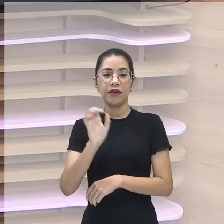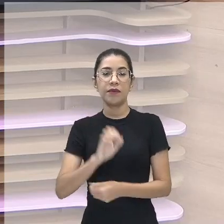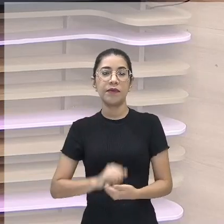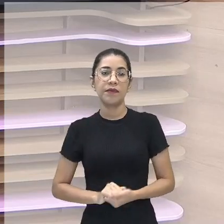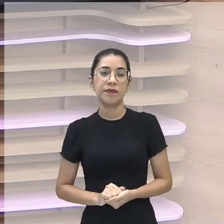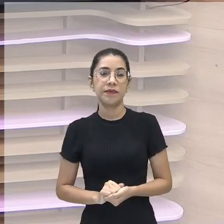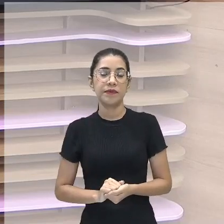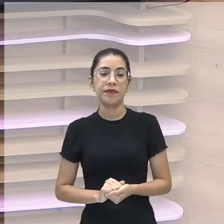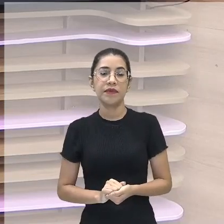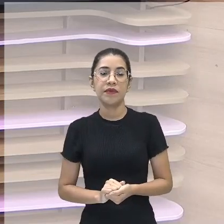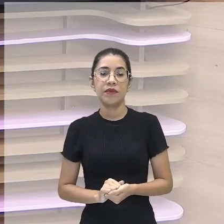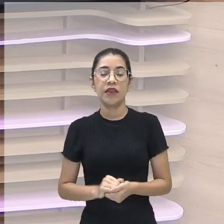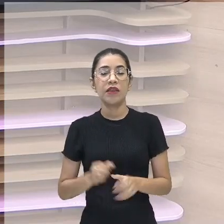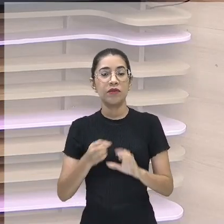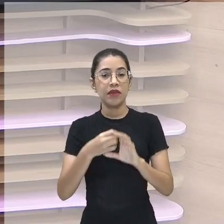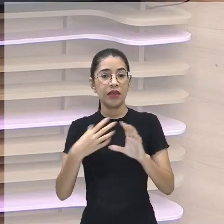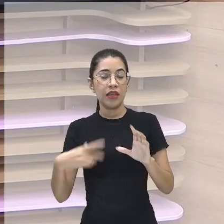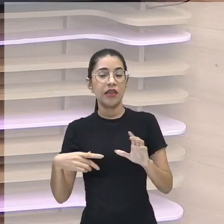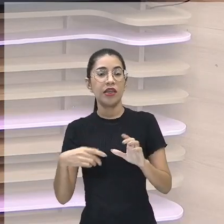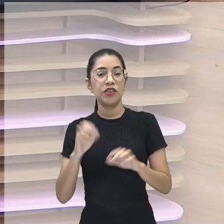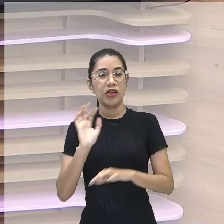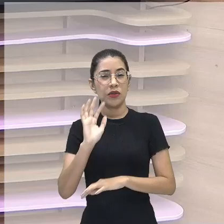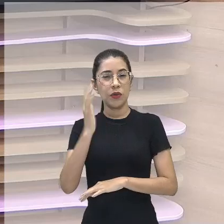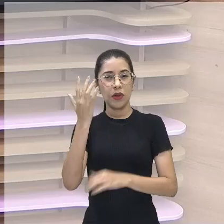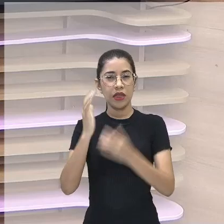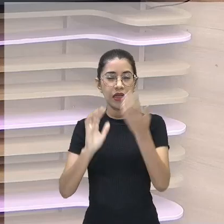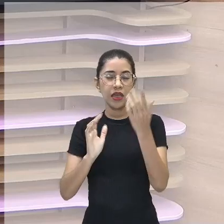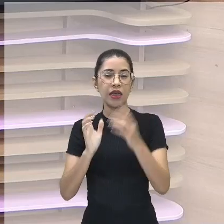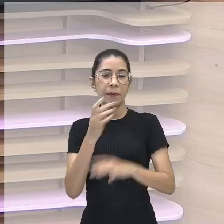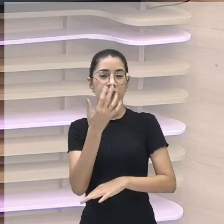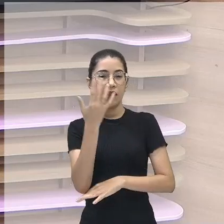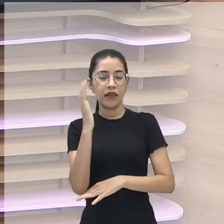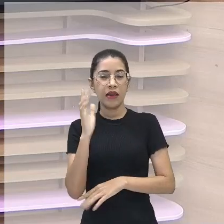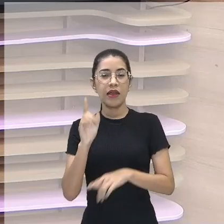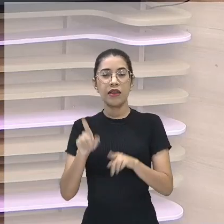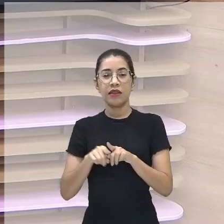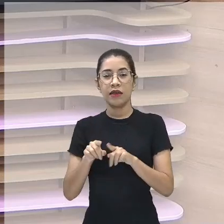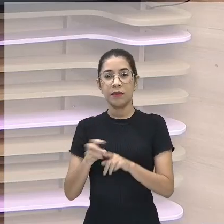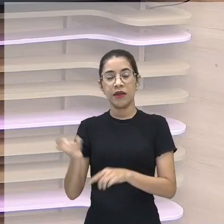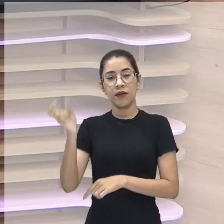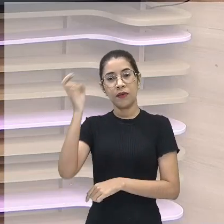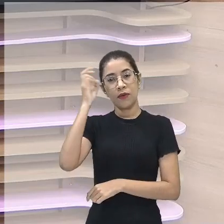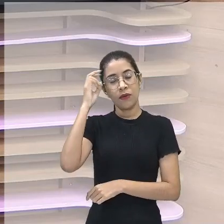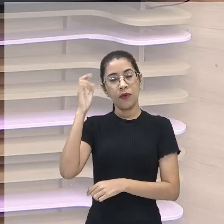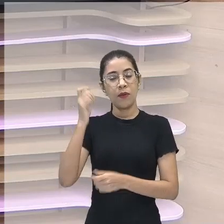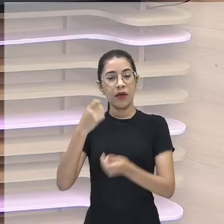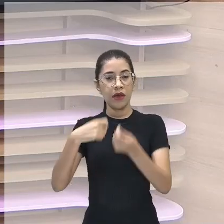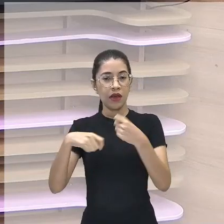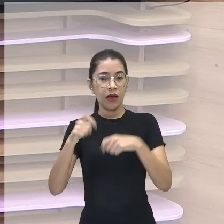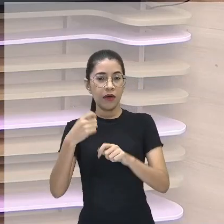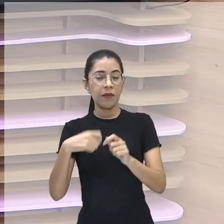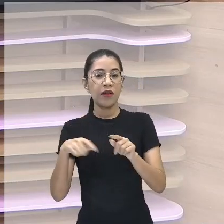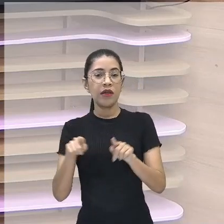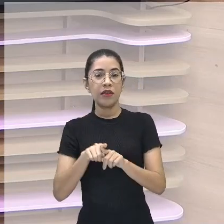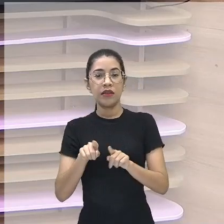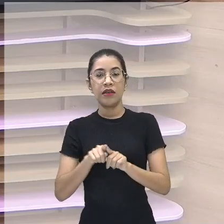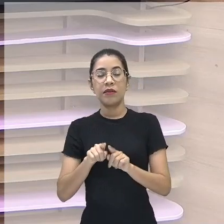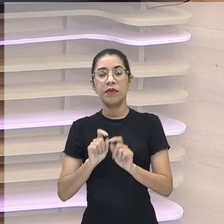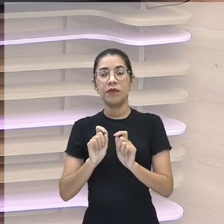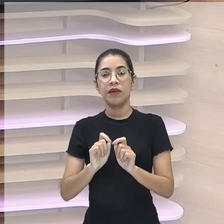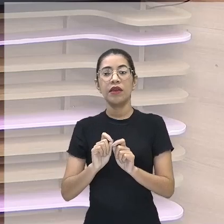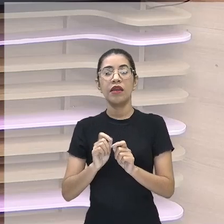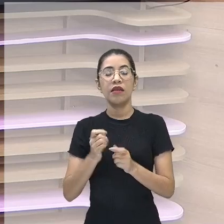bom? Então, nós temos as características físicas, as características culturais, as econômicas e também as